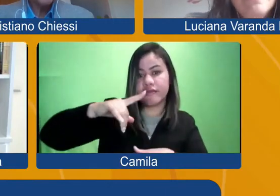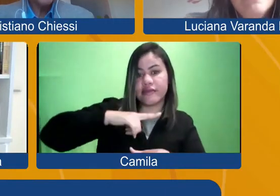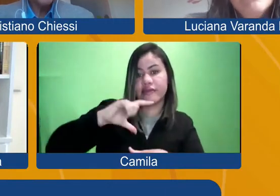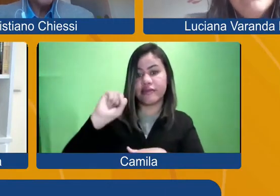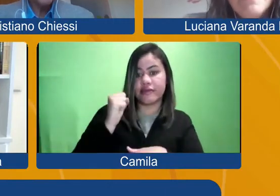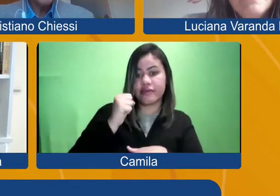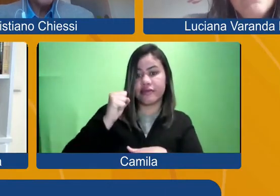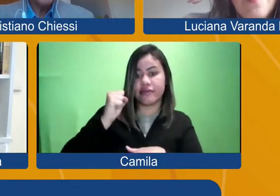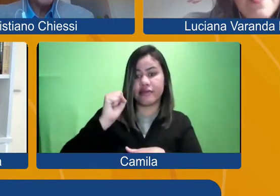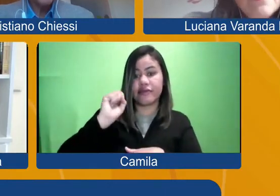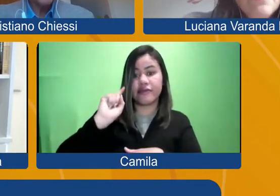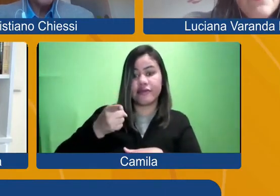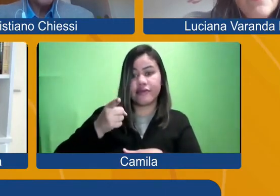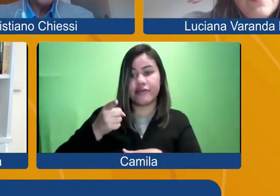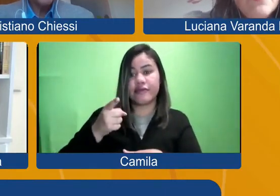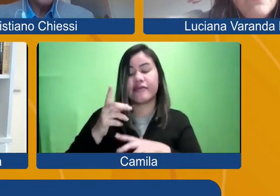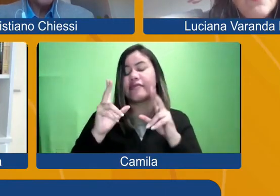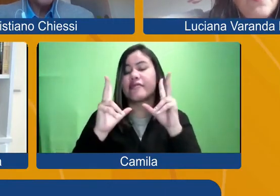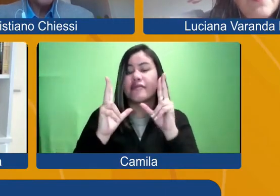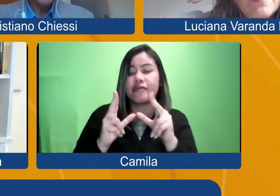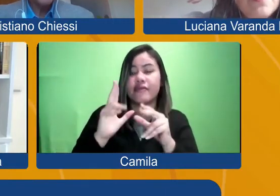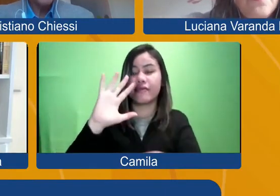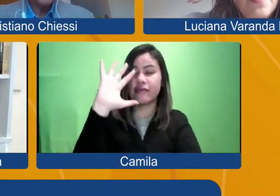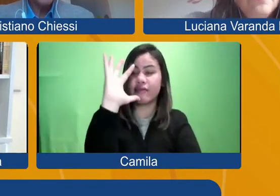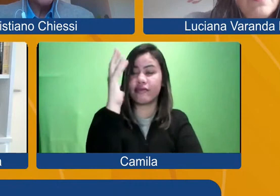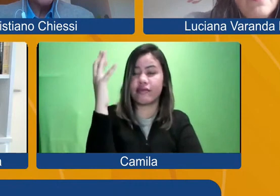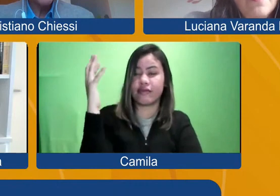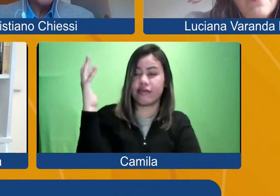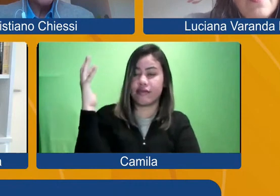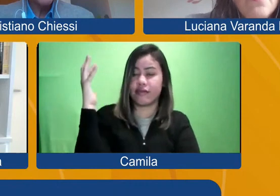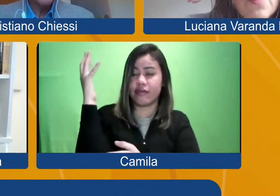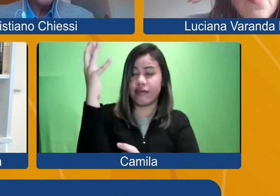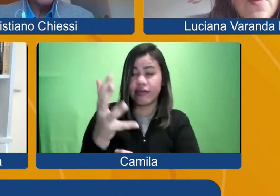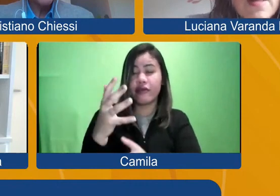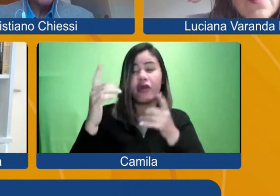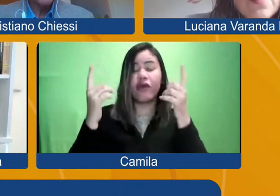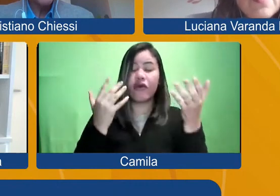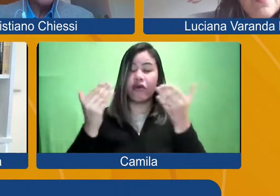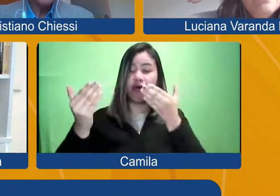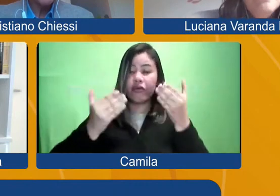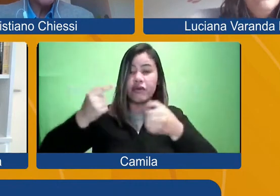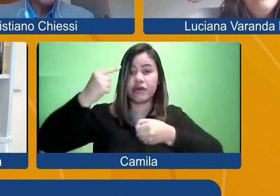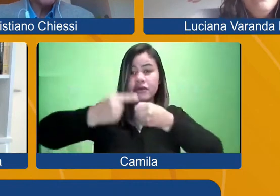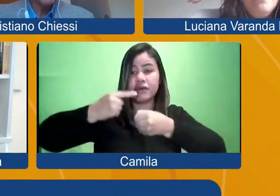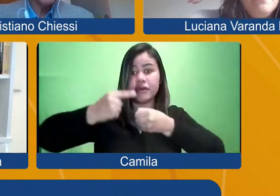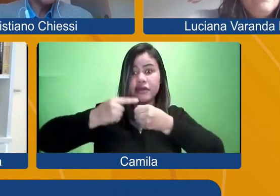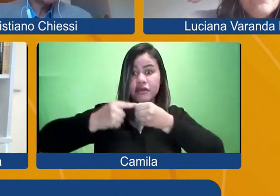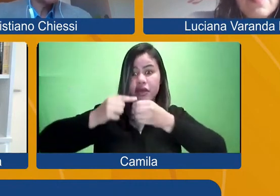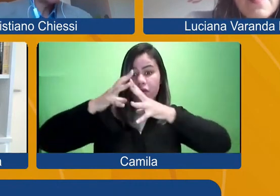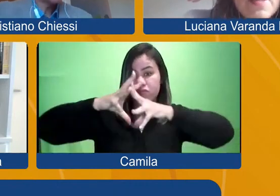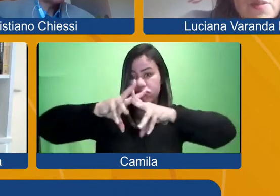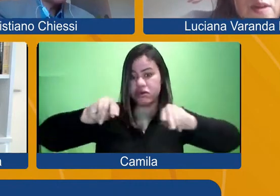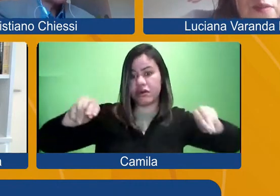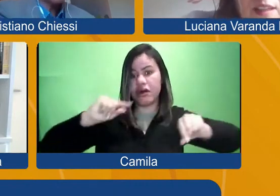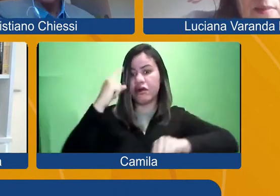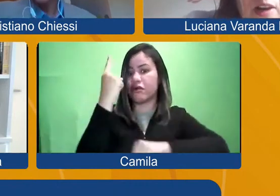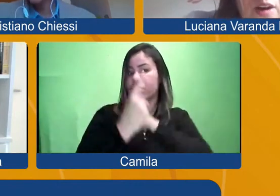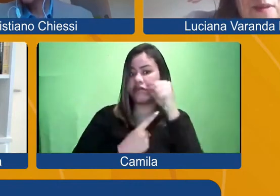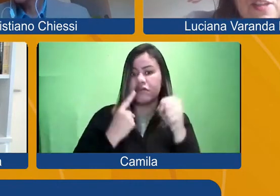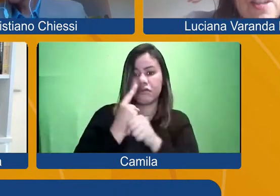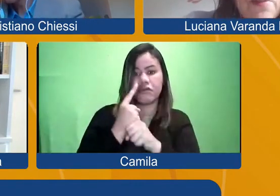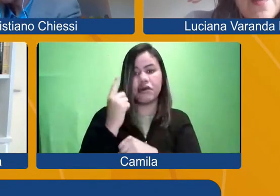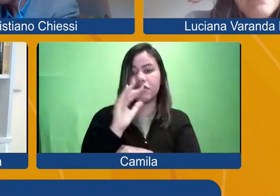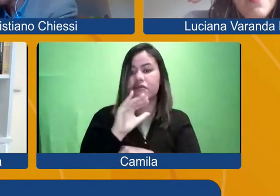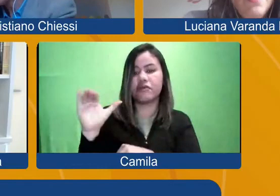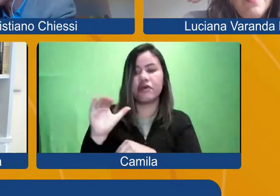se a gente estivesse desmatando mais do que uma região metropolitana de São Paulo em um único ano, né? Eu tenho certeza que a gente pode fazer